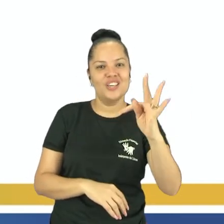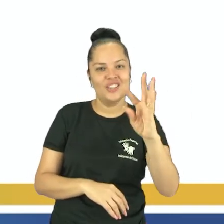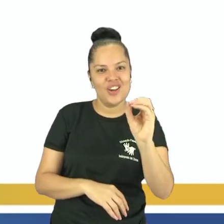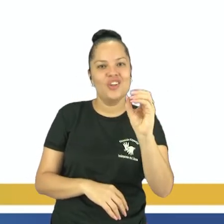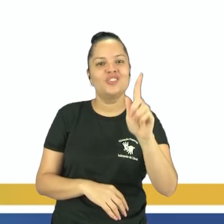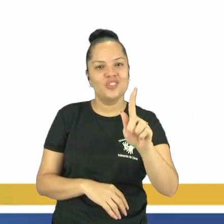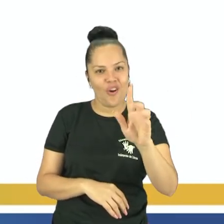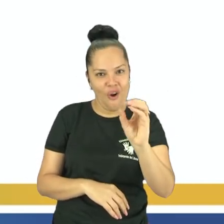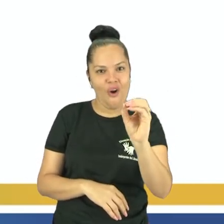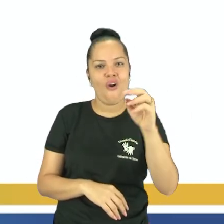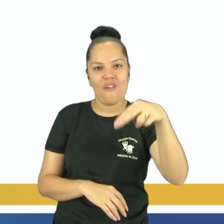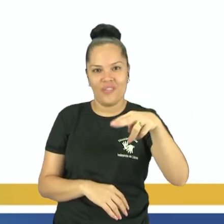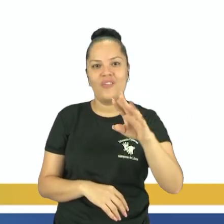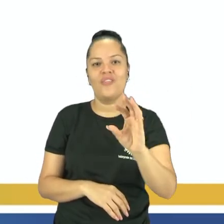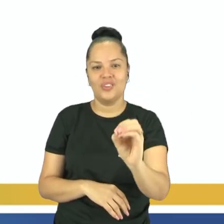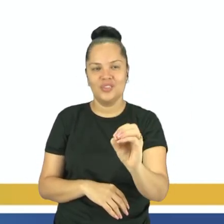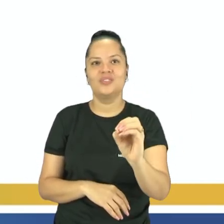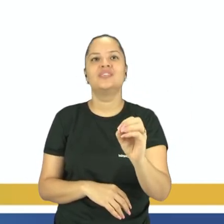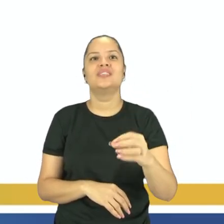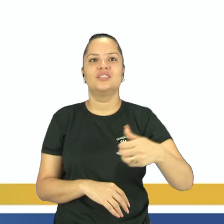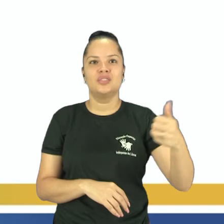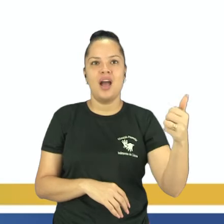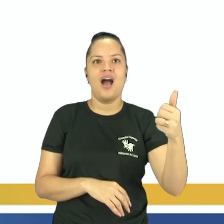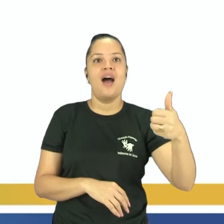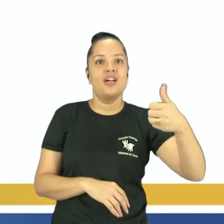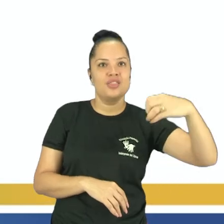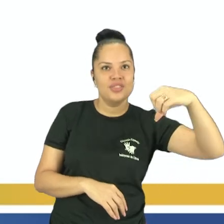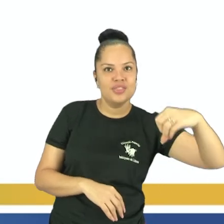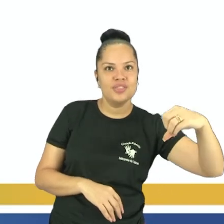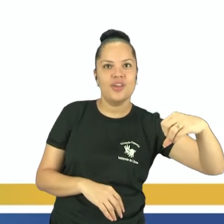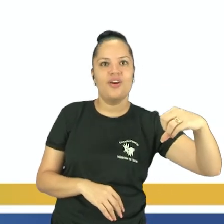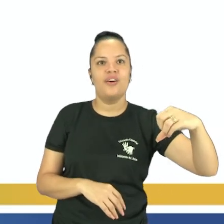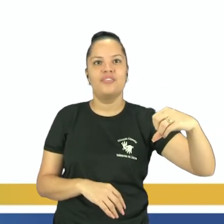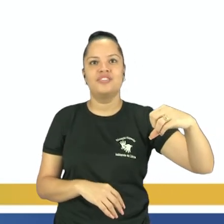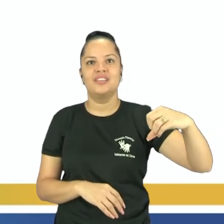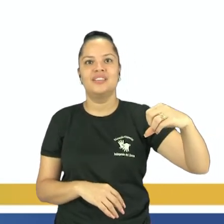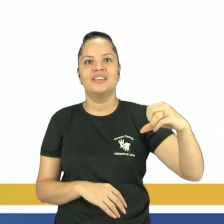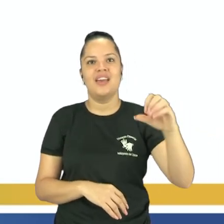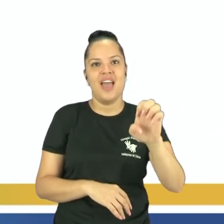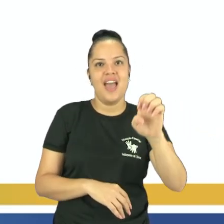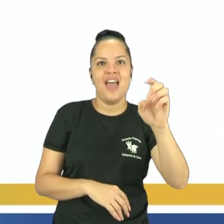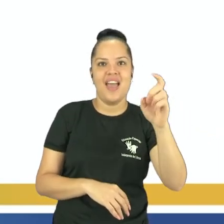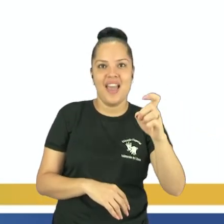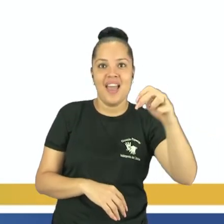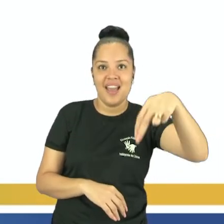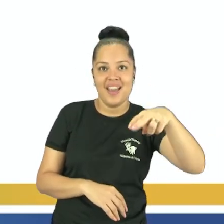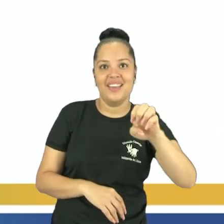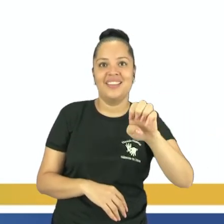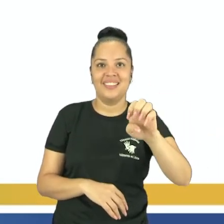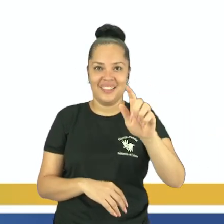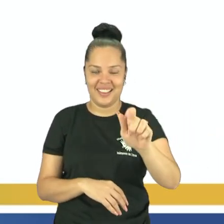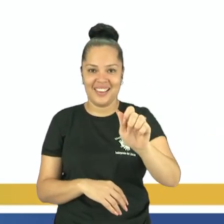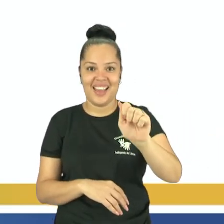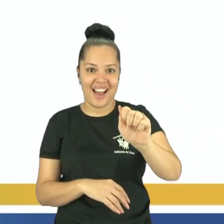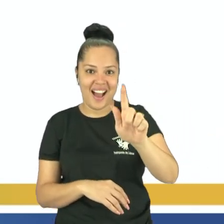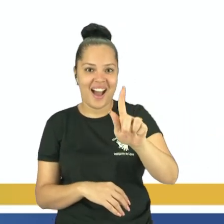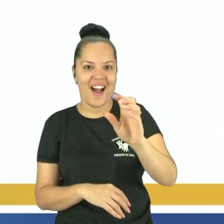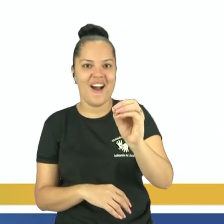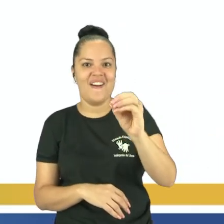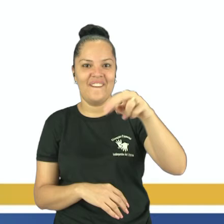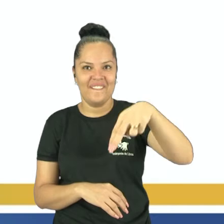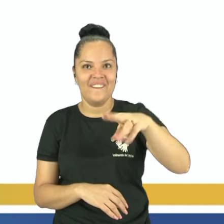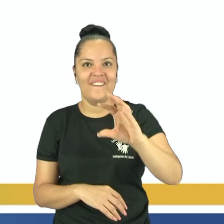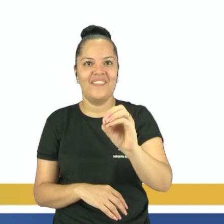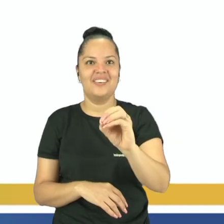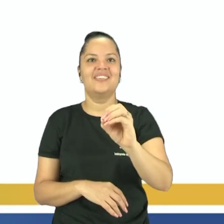o decágono. Com 11 lados temos o undecágono e 12 lados temos o dodecágono. Nós temos aí um polígono